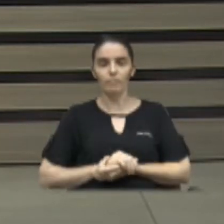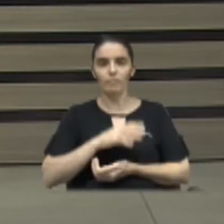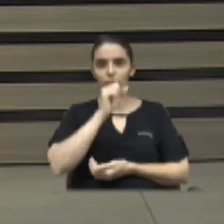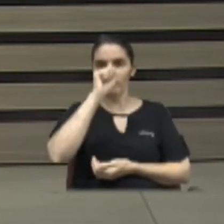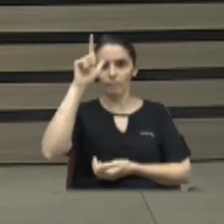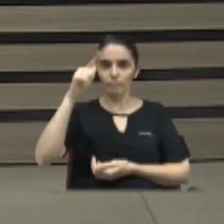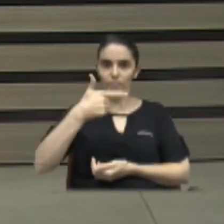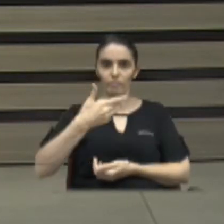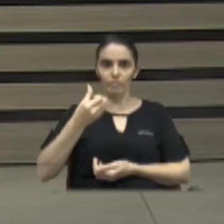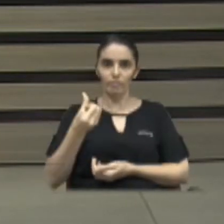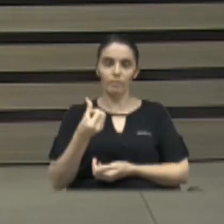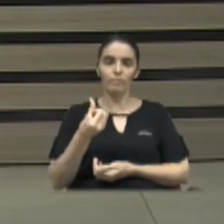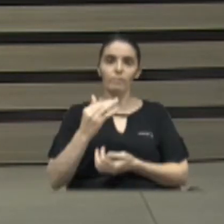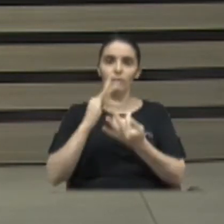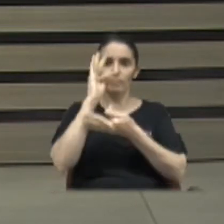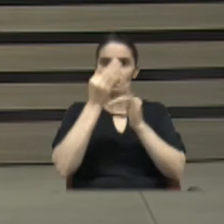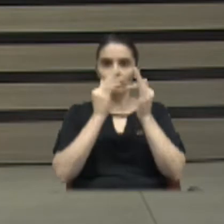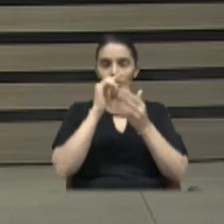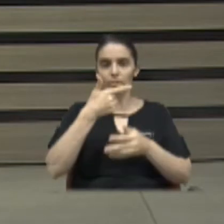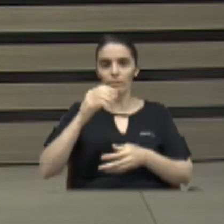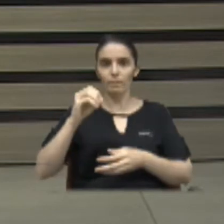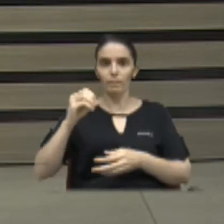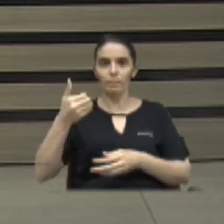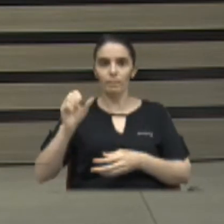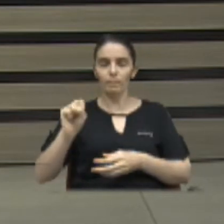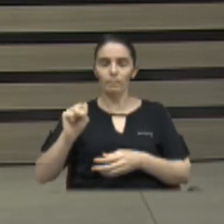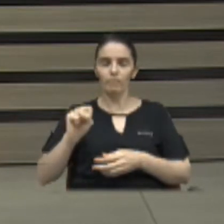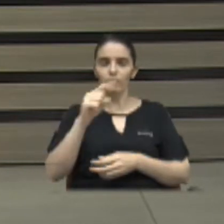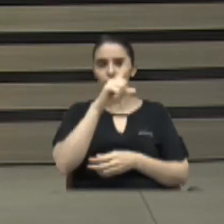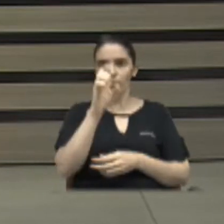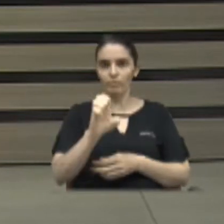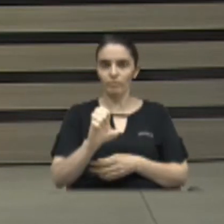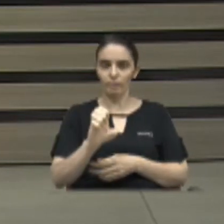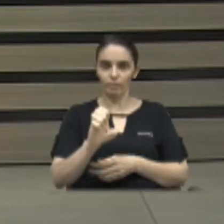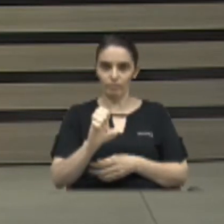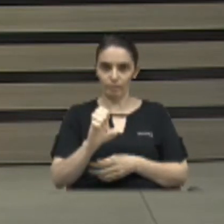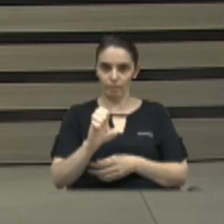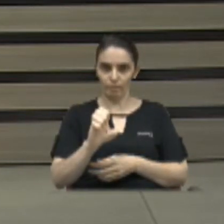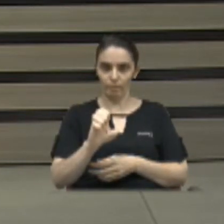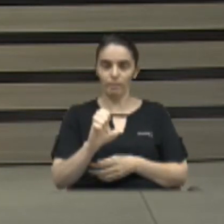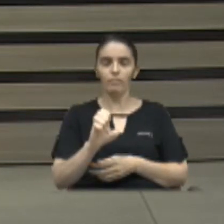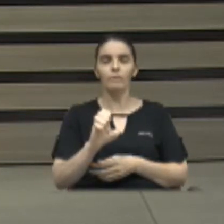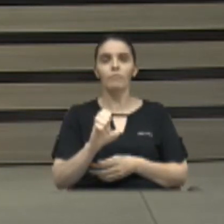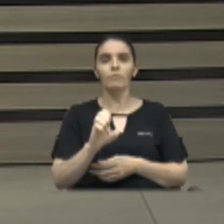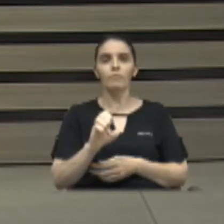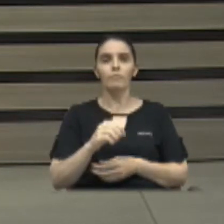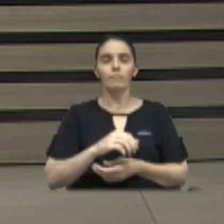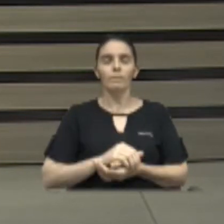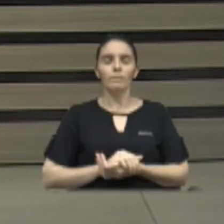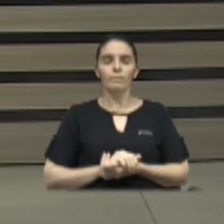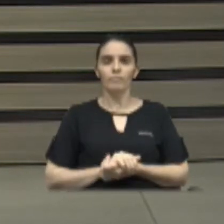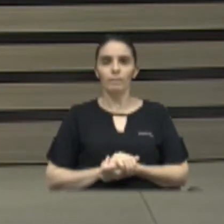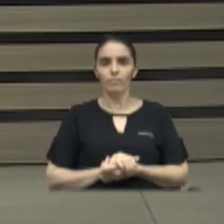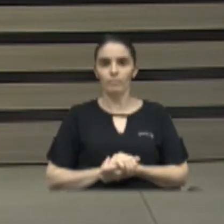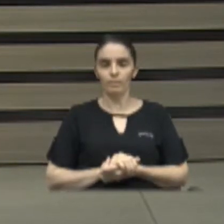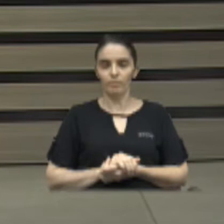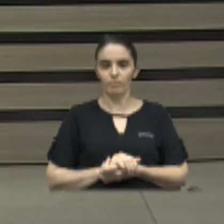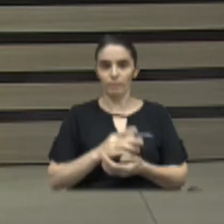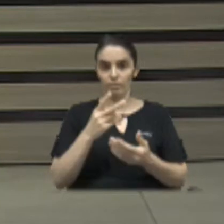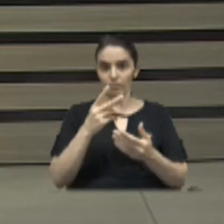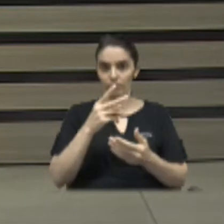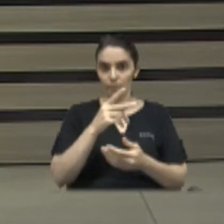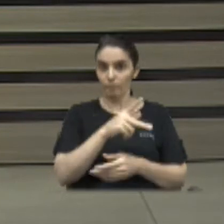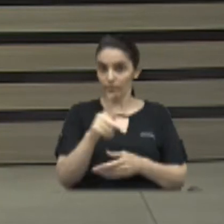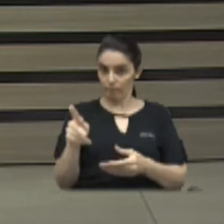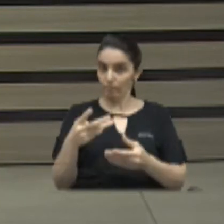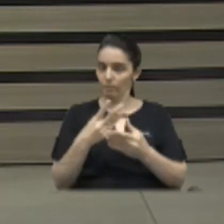Limeira, 26 de fevereiro de 2018, ao presidente da Câmara Municipal de Limeira, excelentíssimo senhor José Roberto